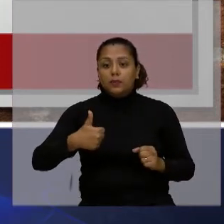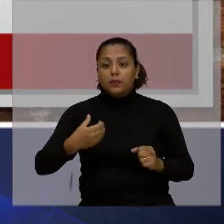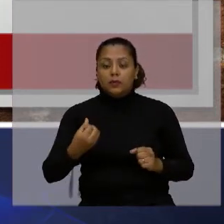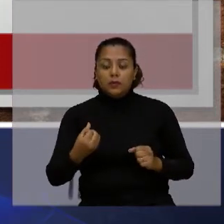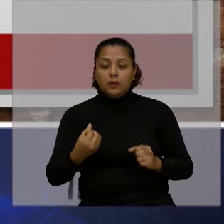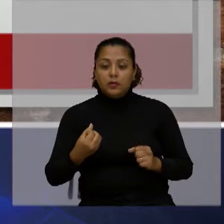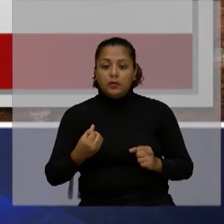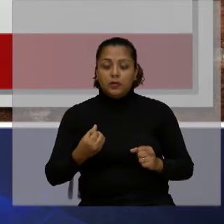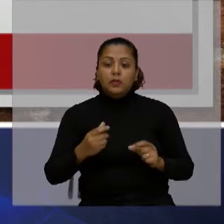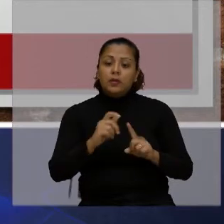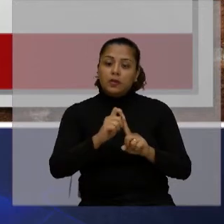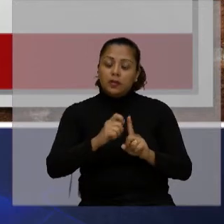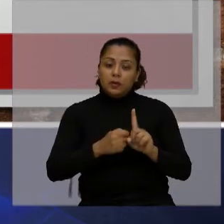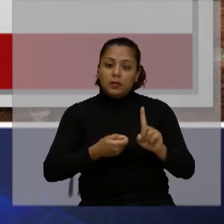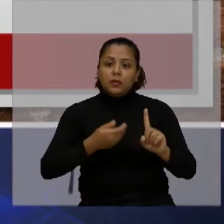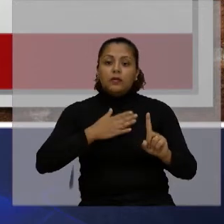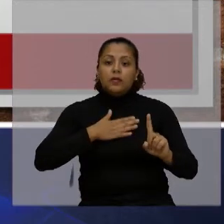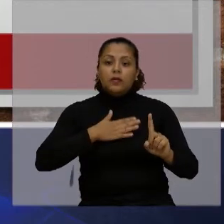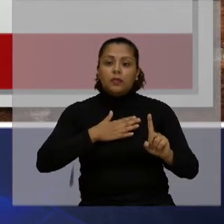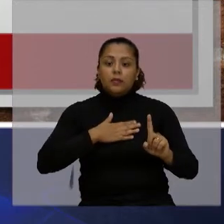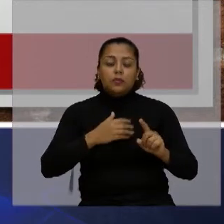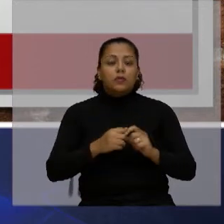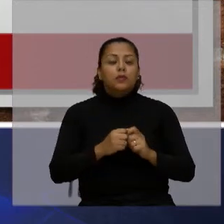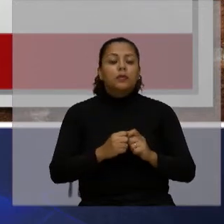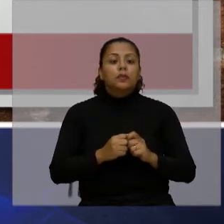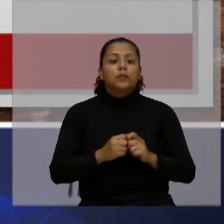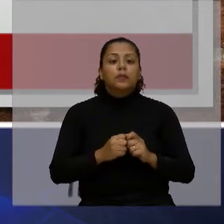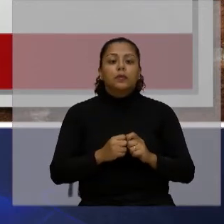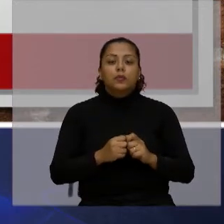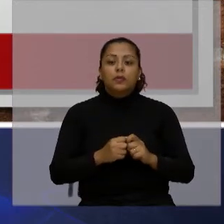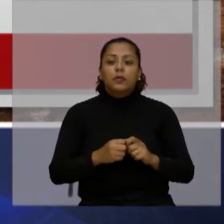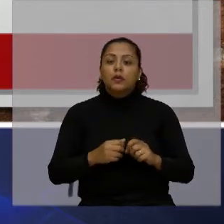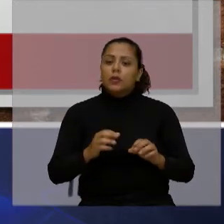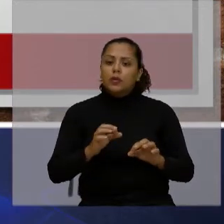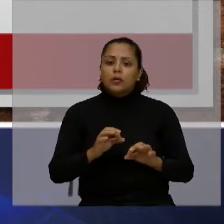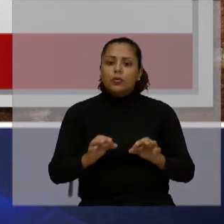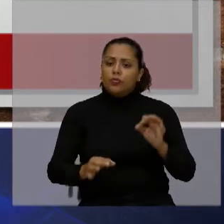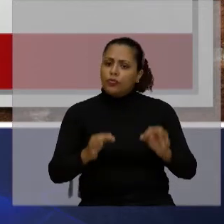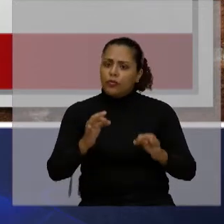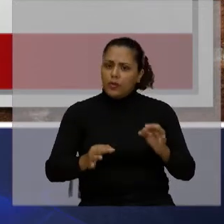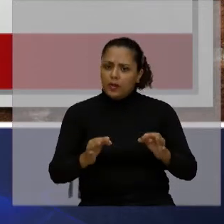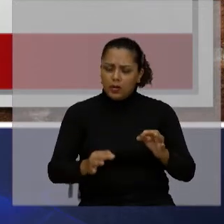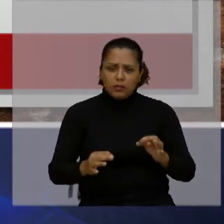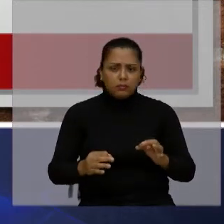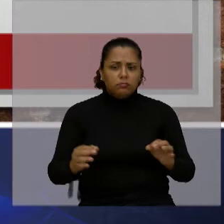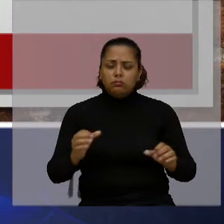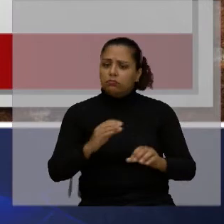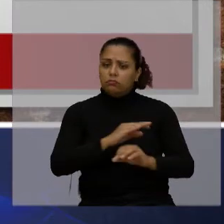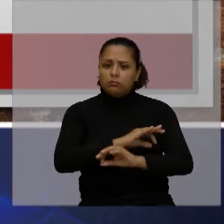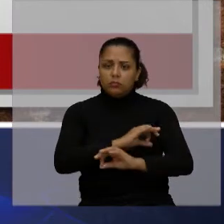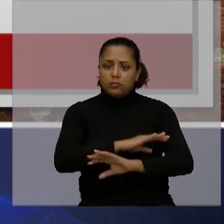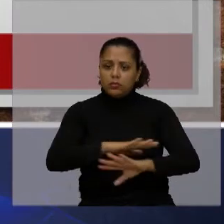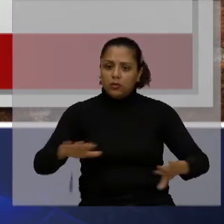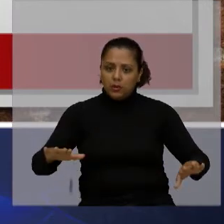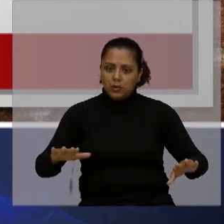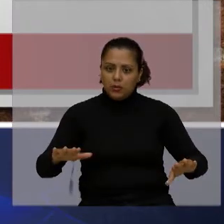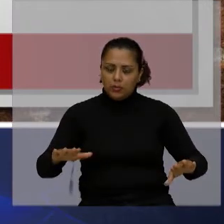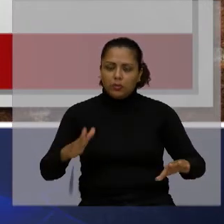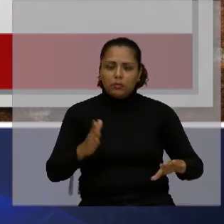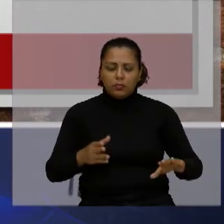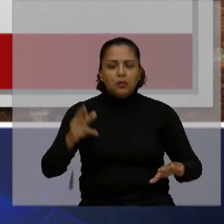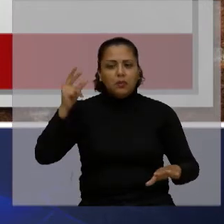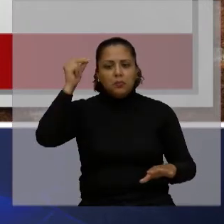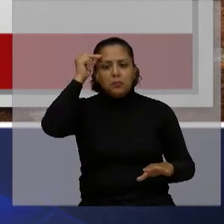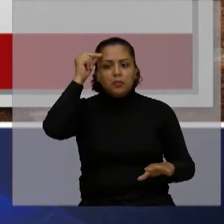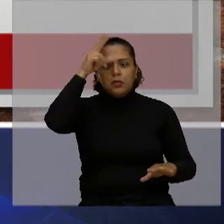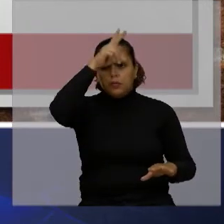de 2016, essa briga judicial acabou, né? E a prefeitura tomou posse do terreno, foi liberado